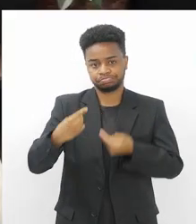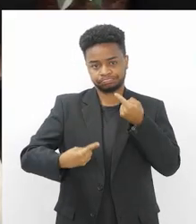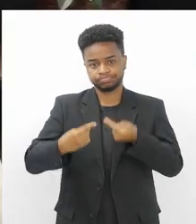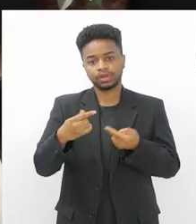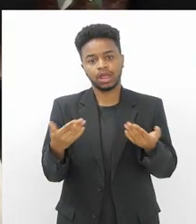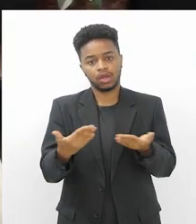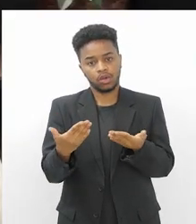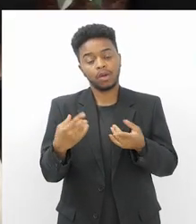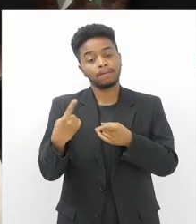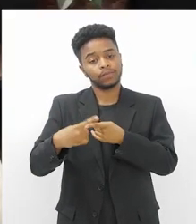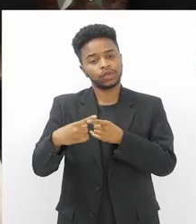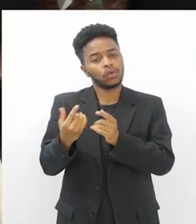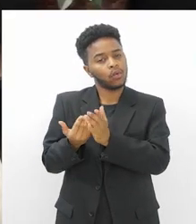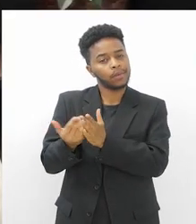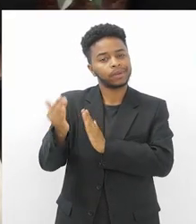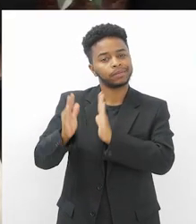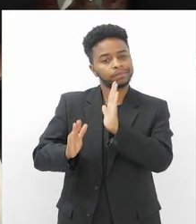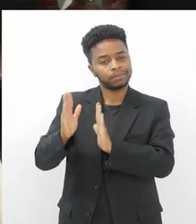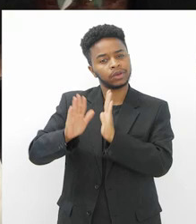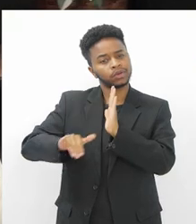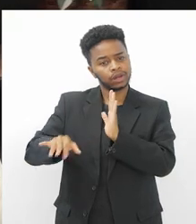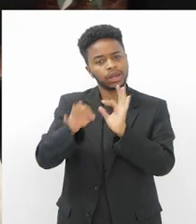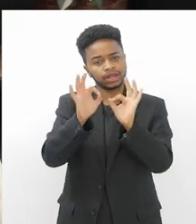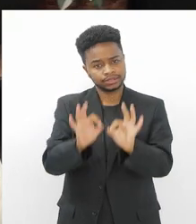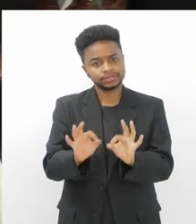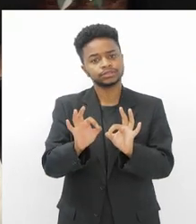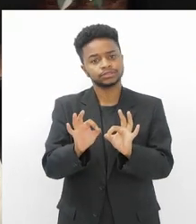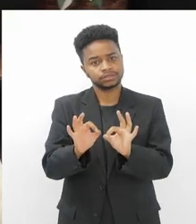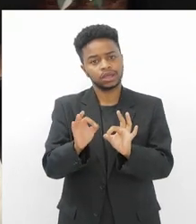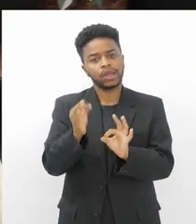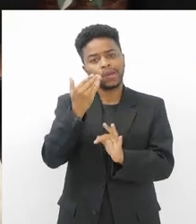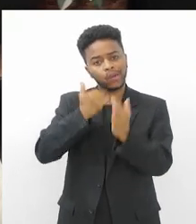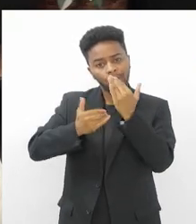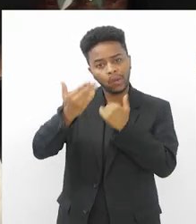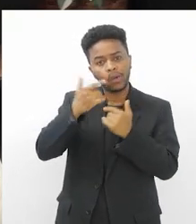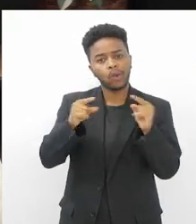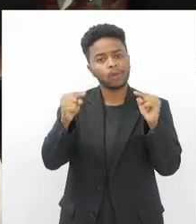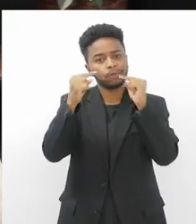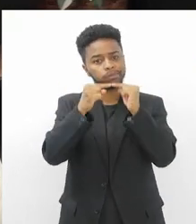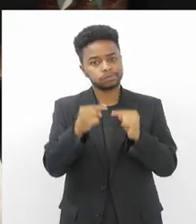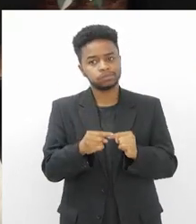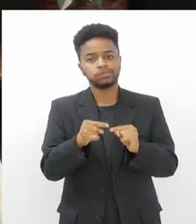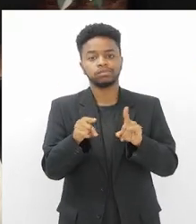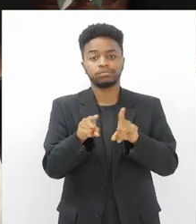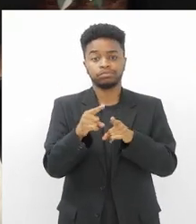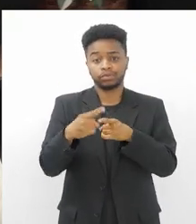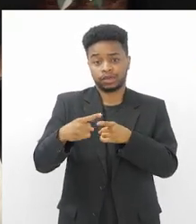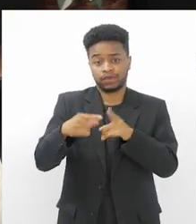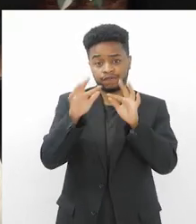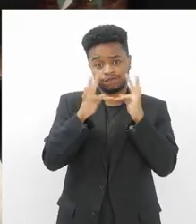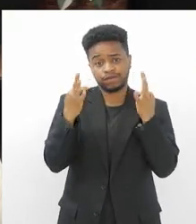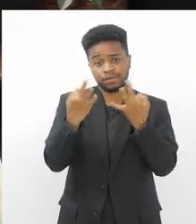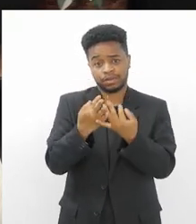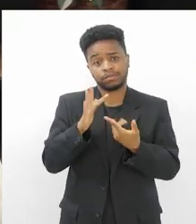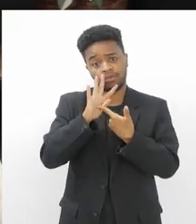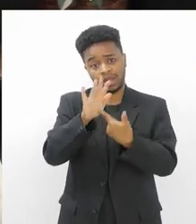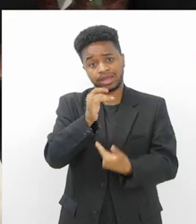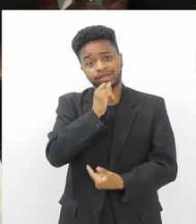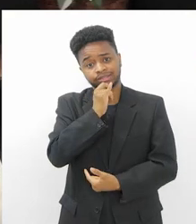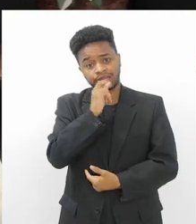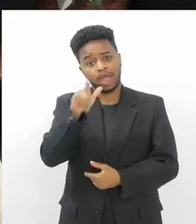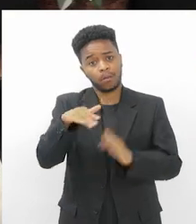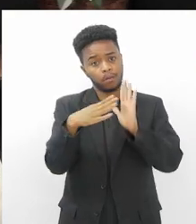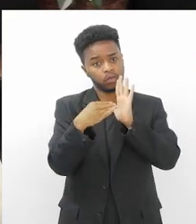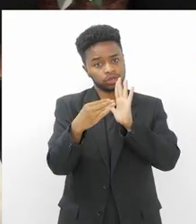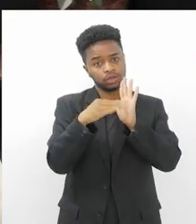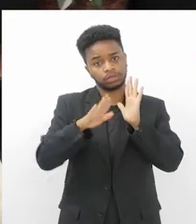muito importante da gente falar nesse momento, porque começa lá da infância, de criancinha mesmo, esses hábitos alimentares que a família tem